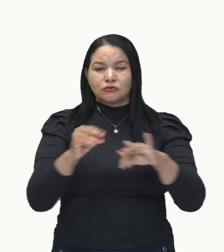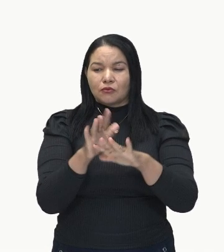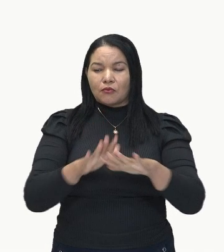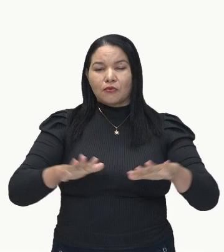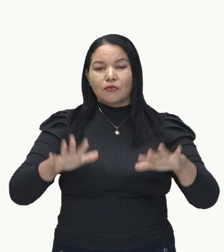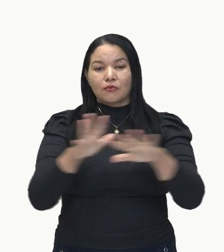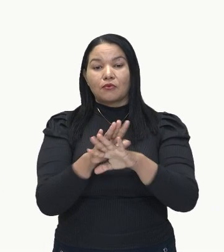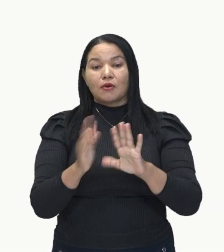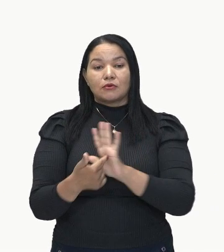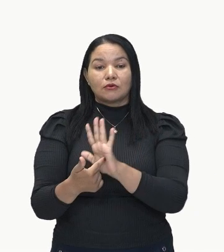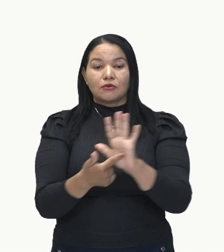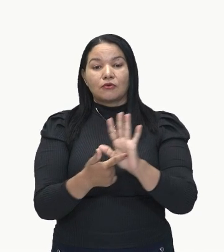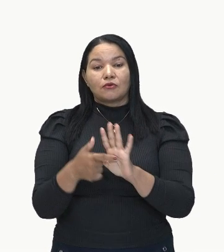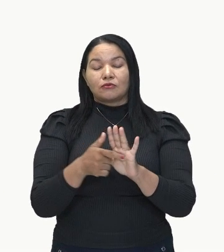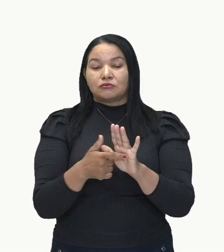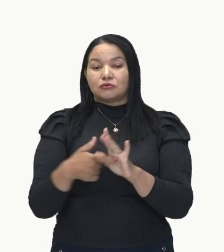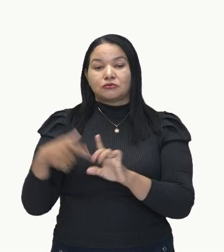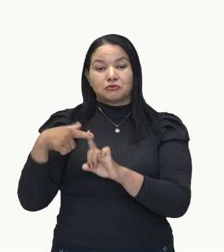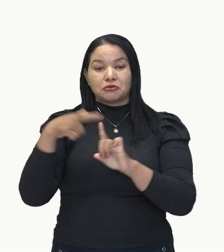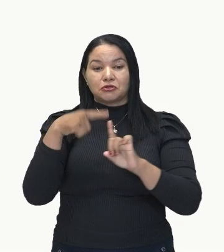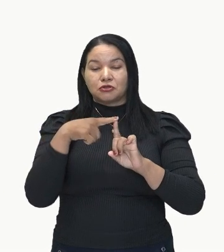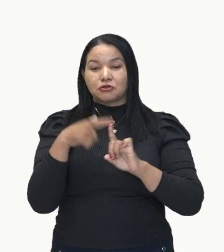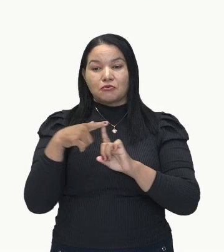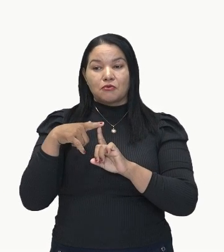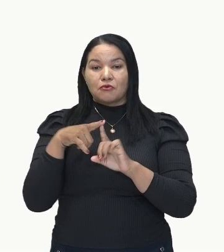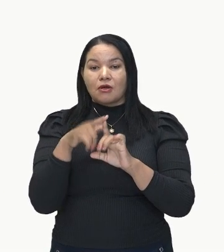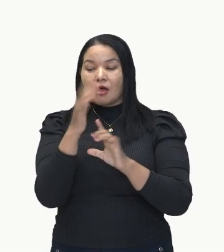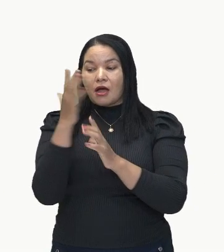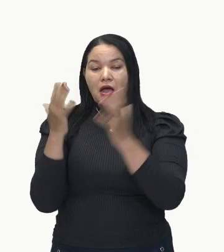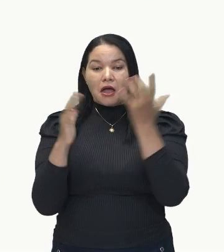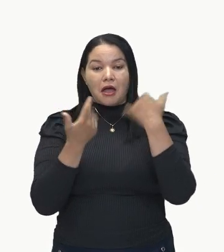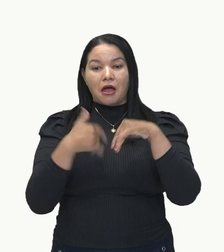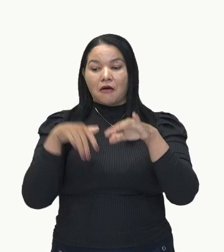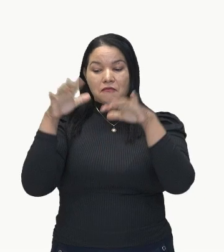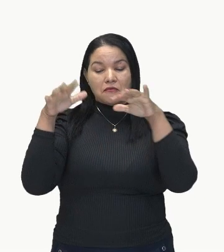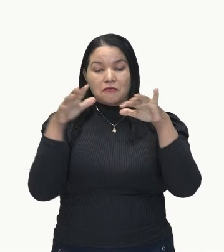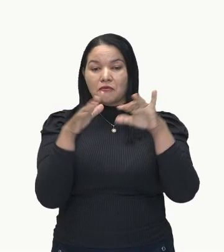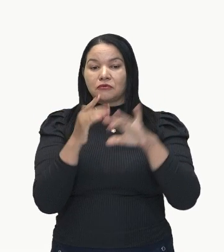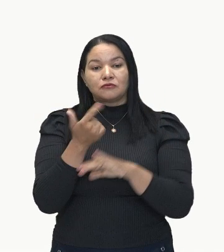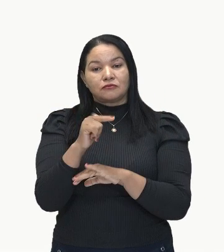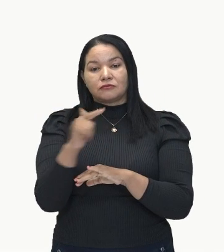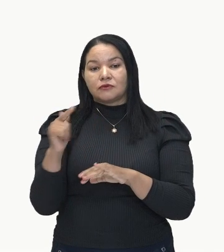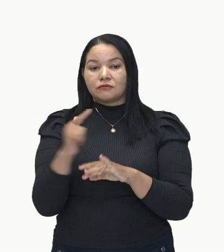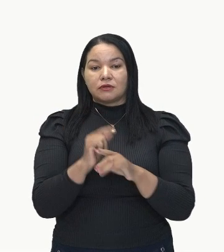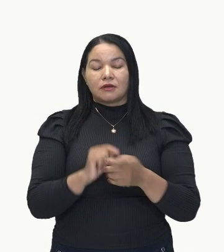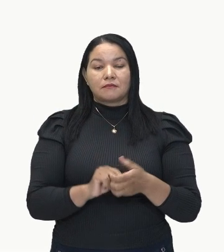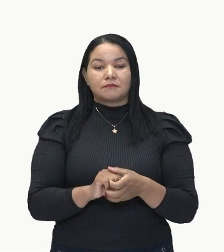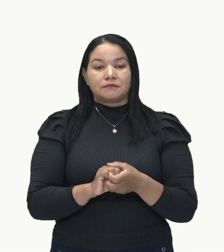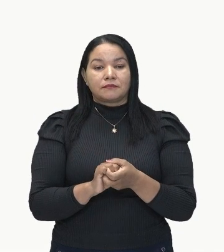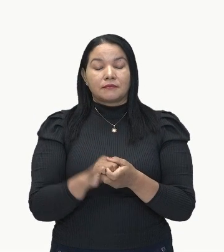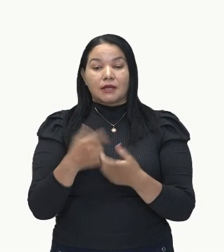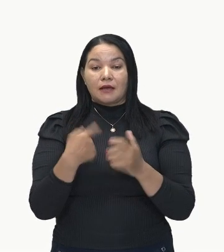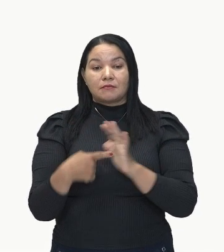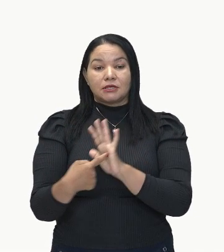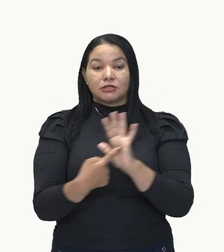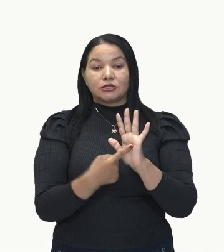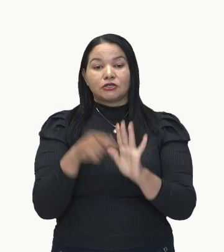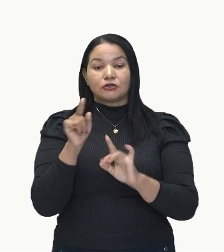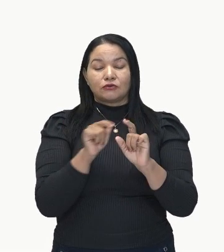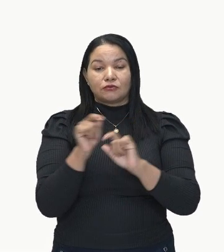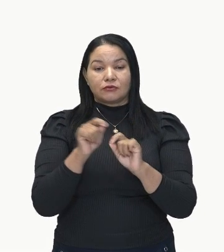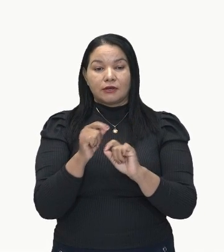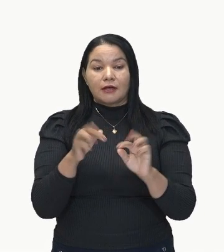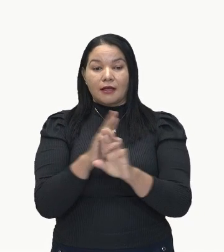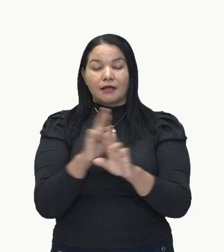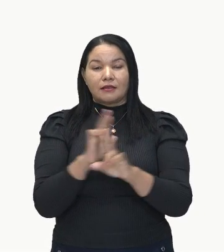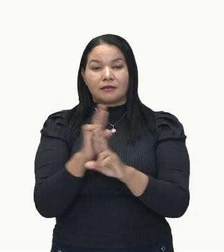não apresenta nenhum tipo de cobertura vegetal, tá? A que apresenta aí vai acabar tendo uma vegetação